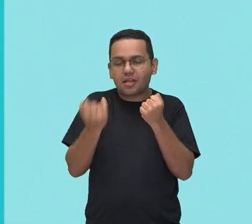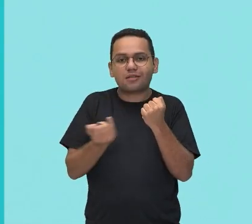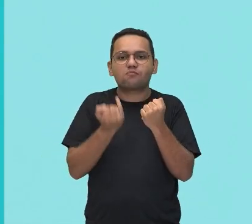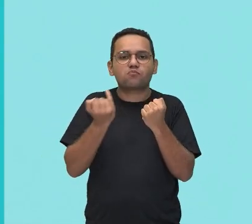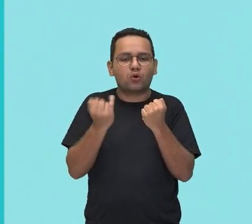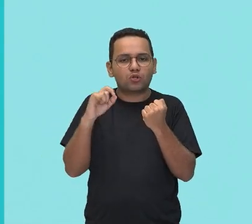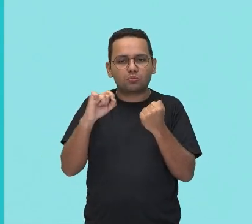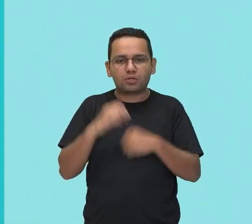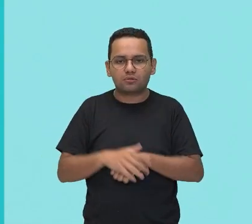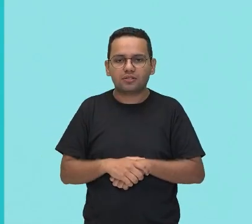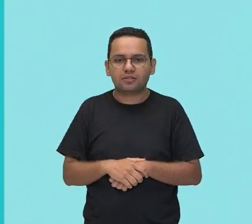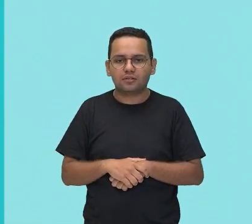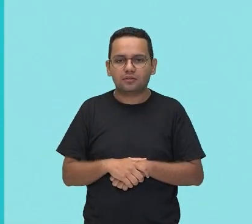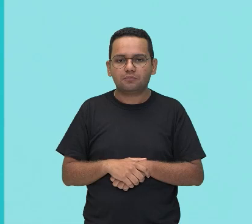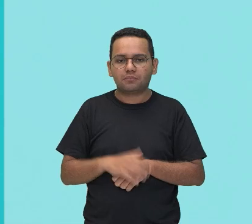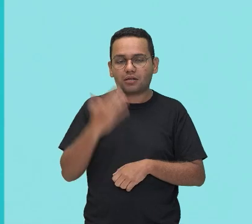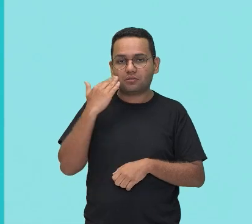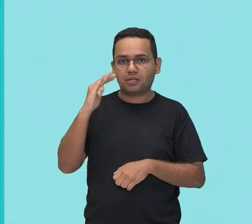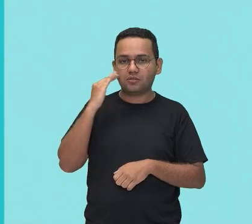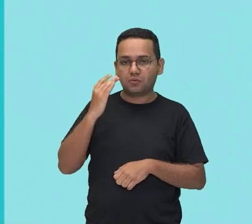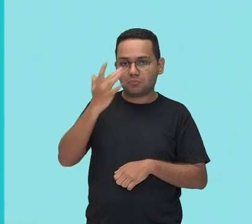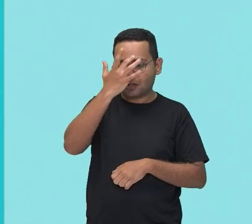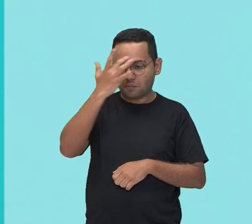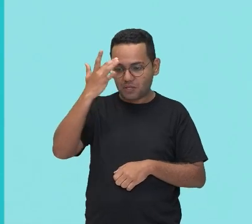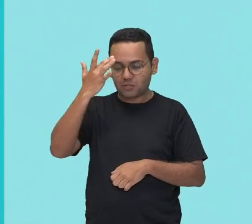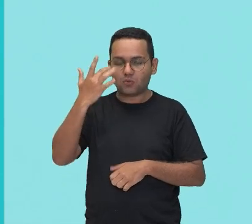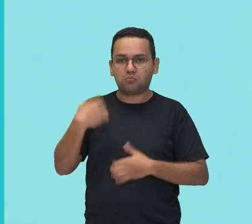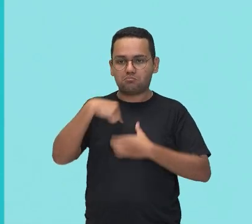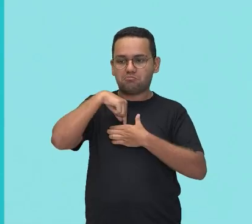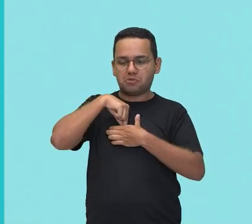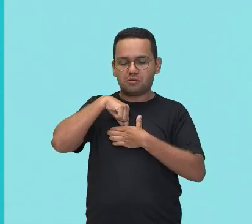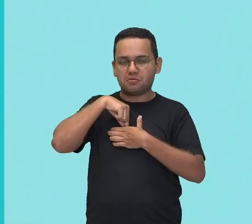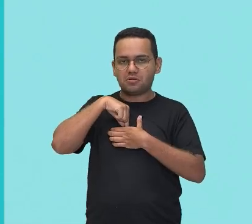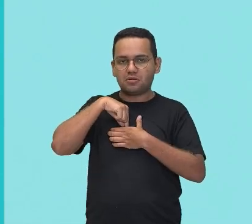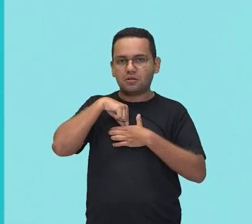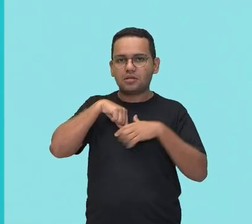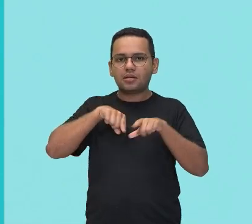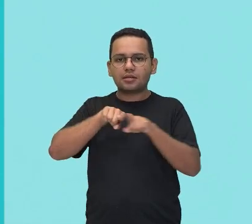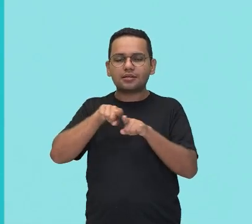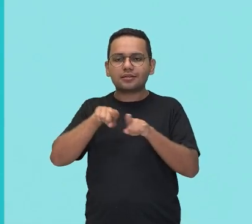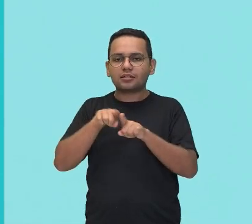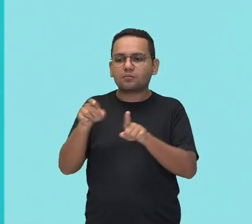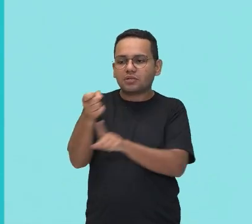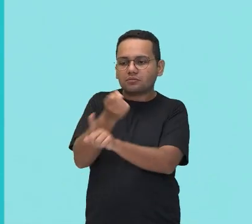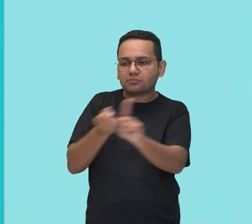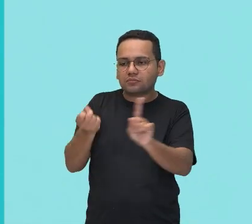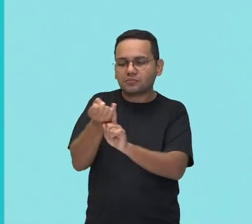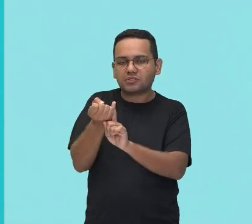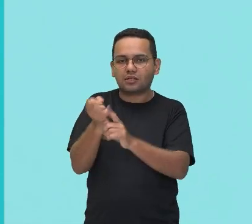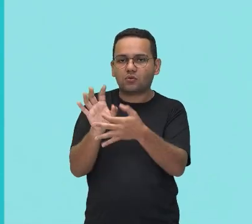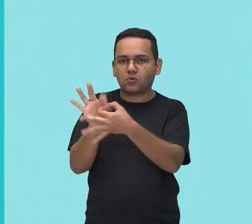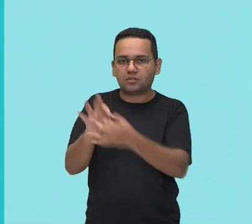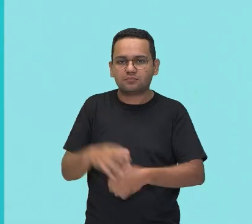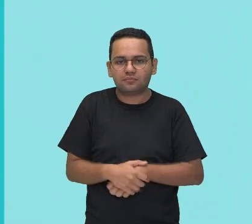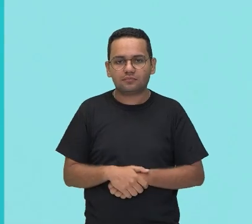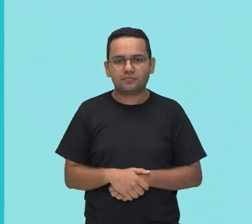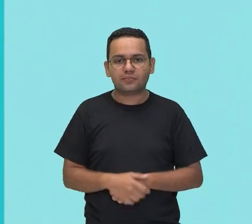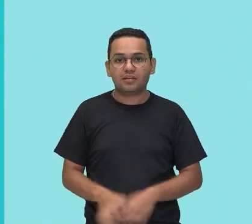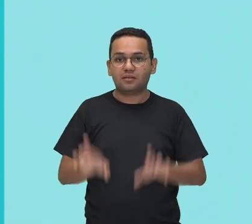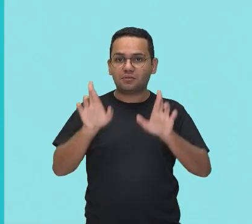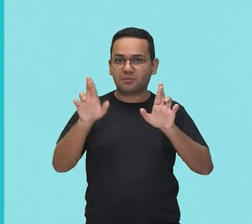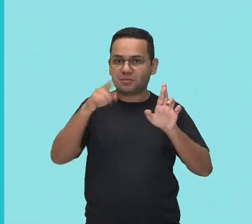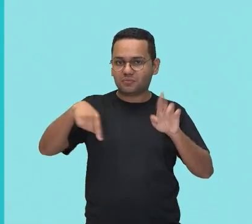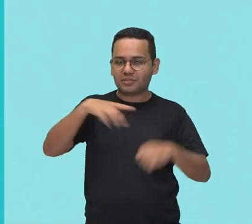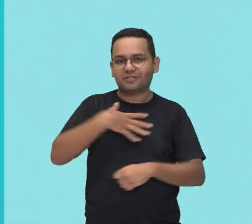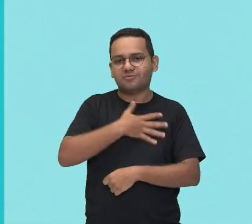na formação do indivíduo enquanto pessoa e também enquanto ser social. Então, espero que vocês tenham